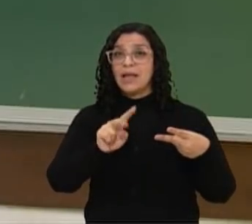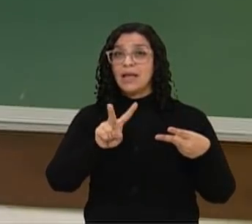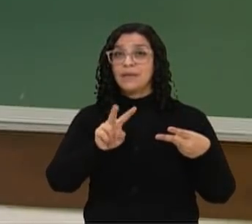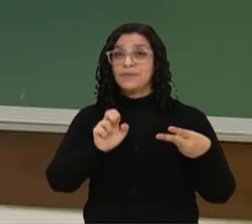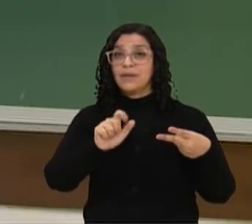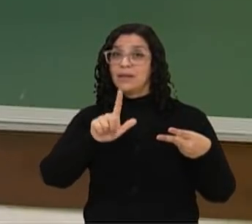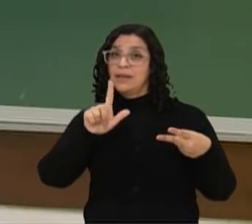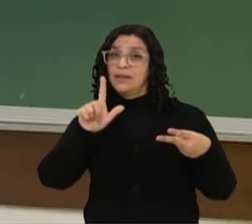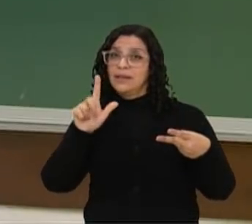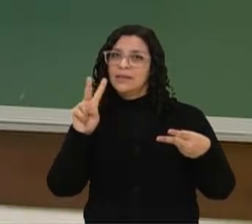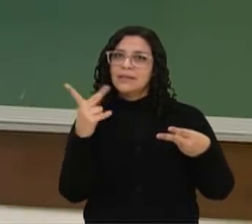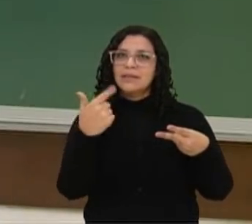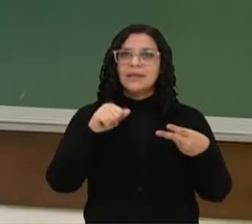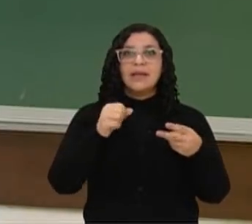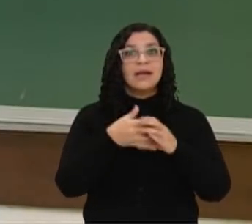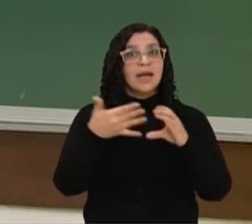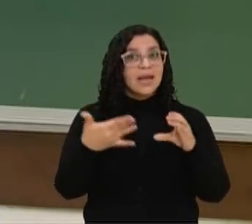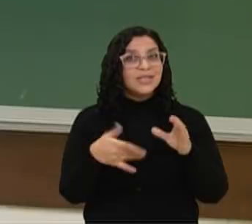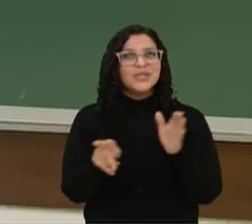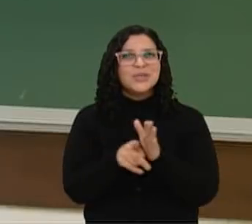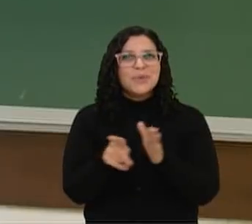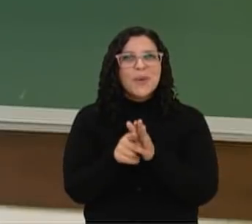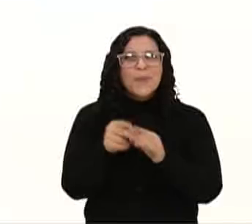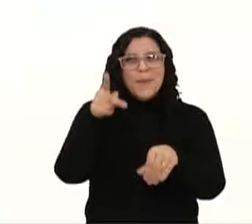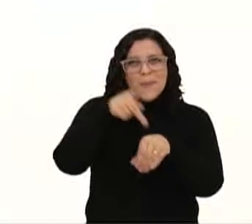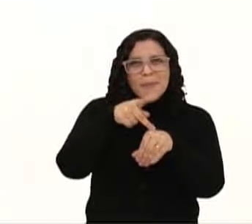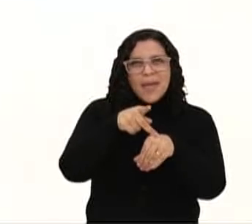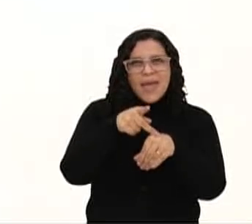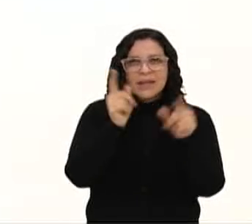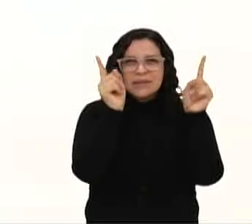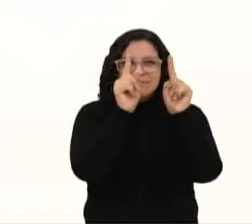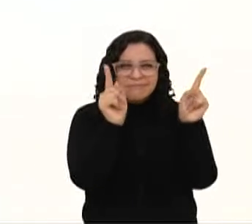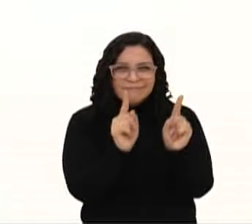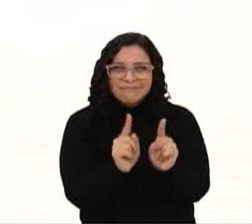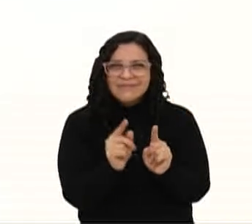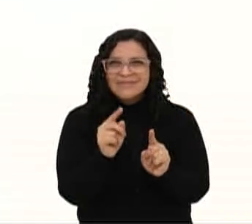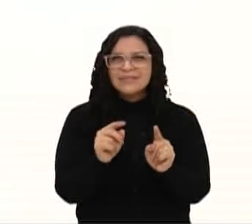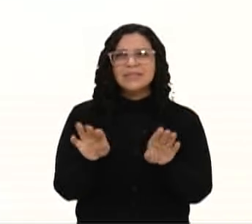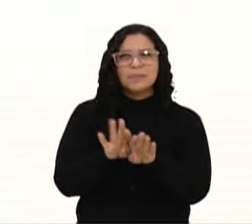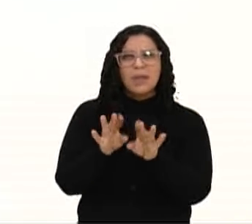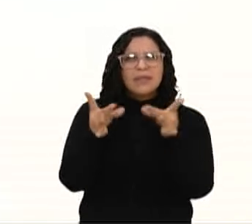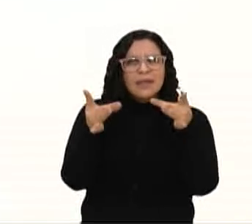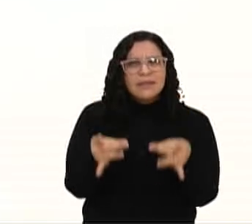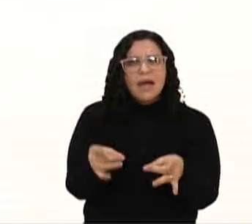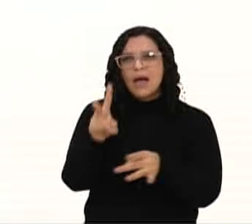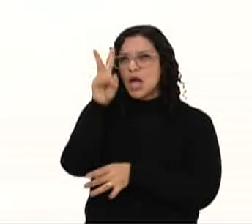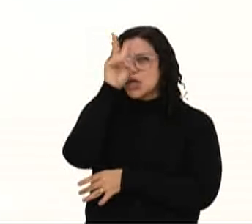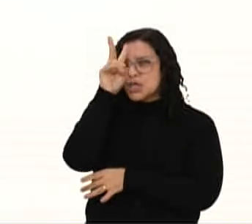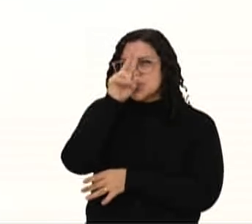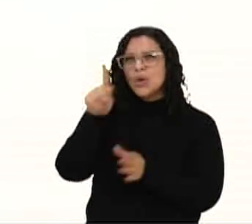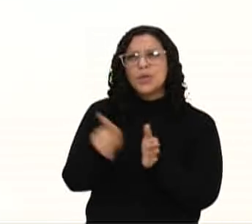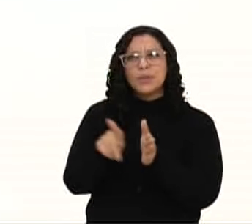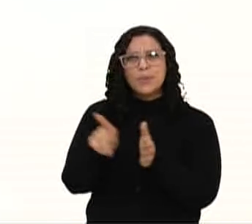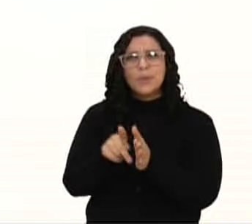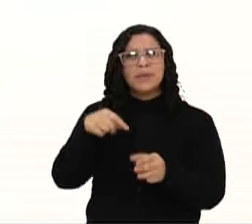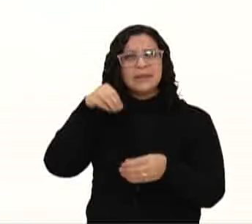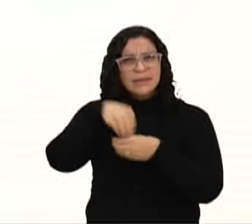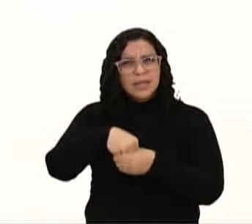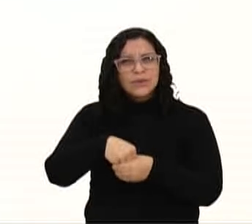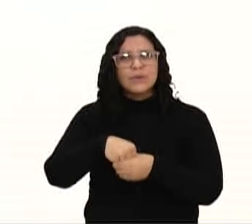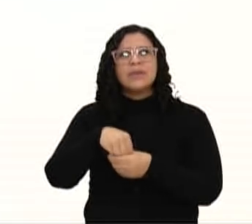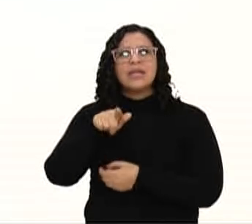Velha, que tem as características geológicas específicas, tem todo um histórico geológico ali